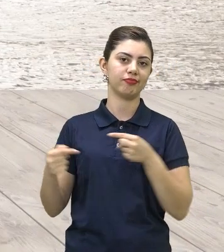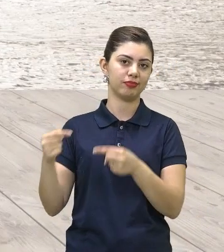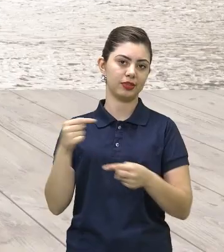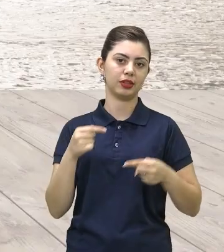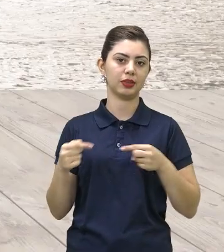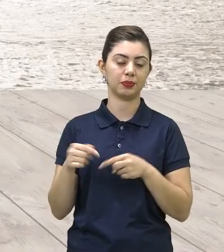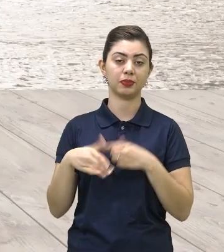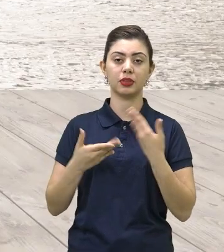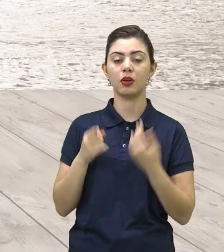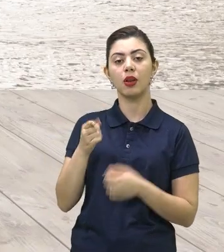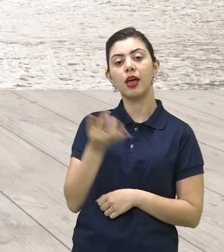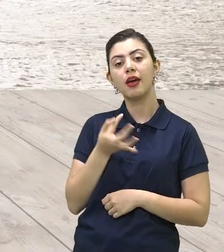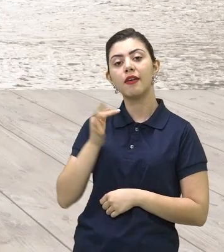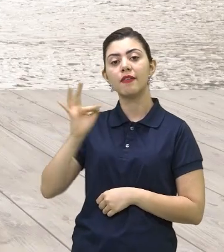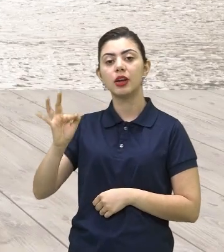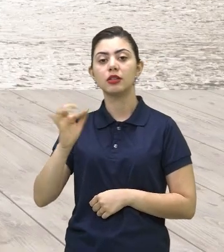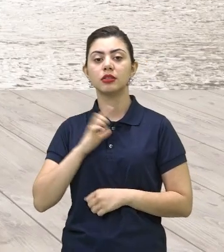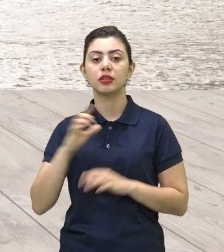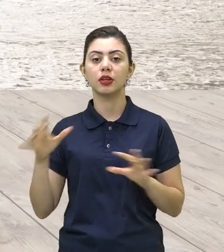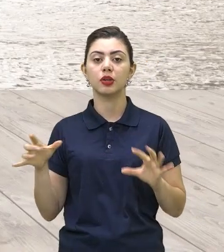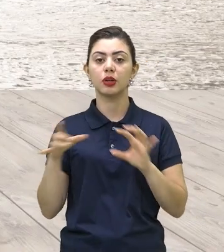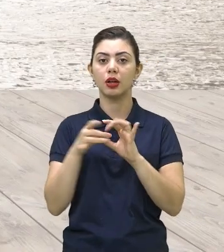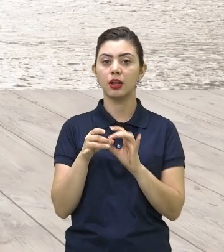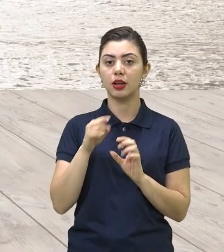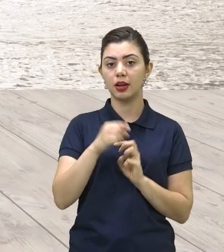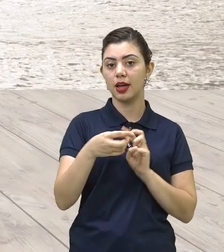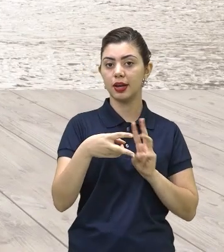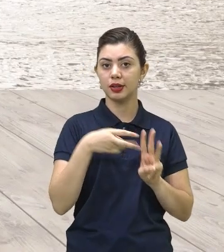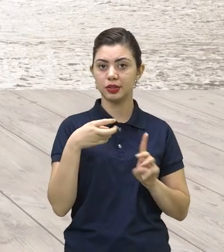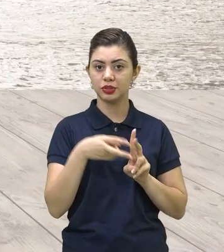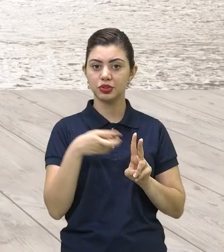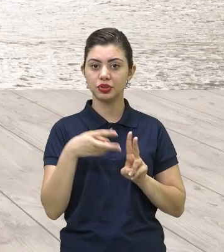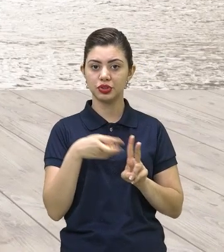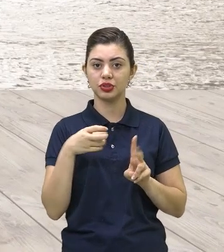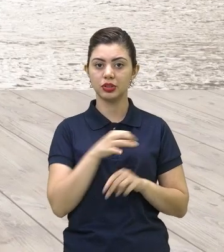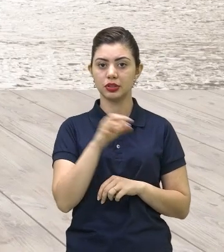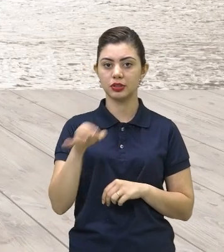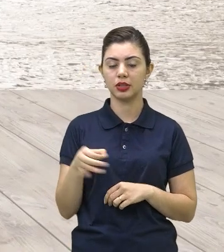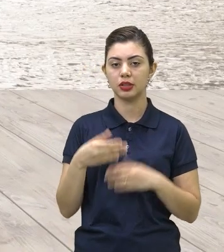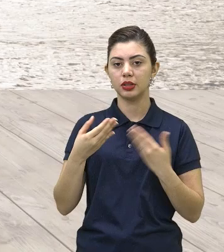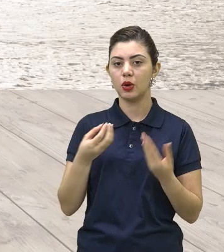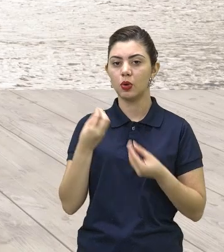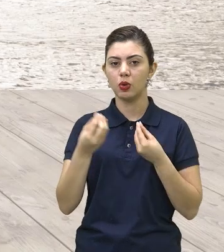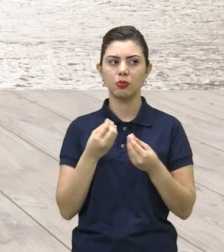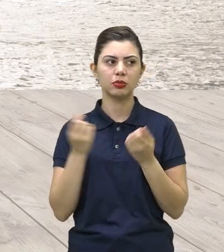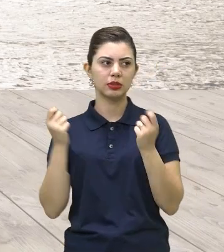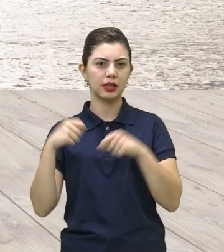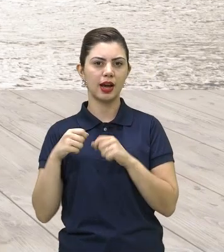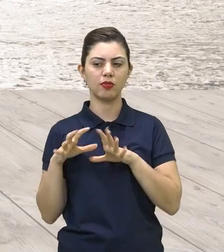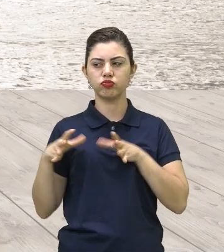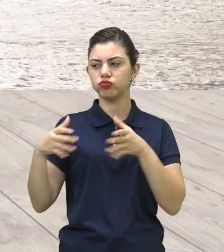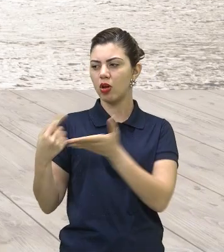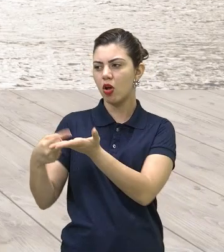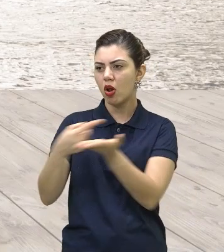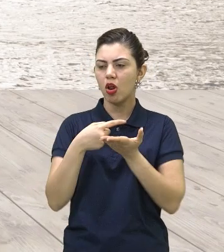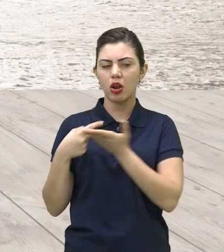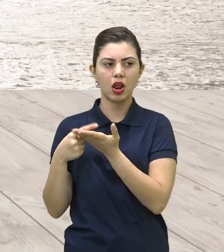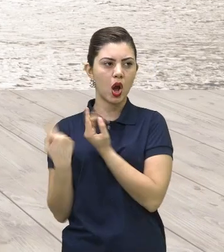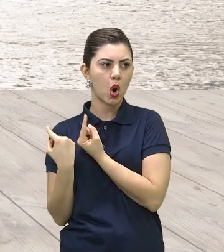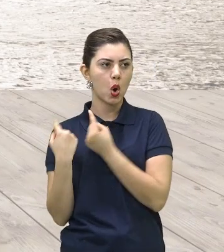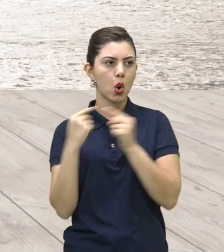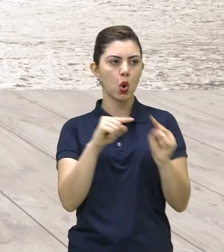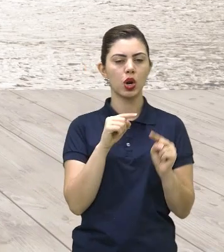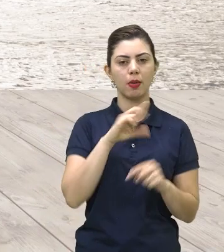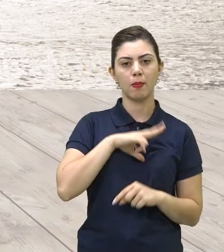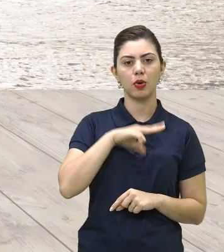Os franceses fizeram aliança com os tamoios, ganharam força para enfrentar os portugueses, que por sua vez